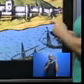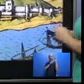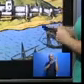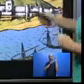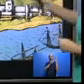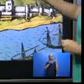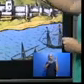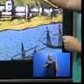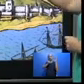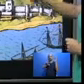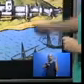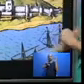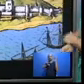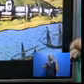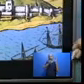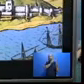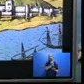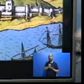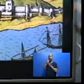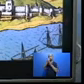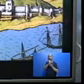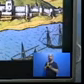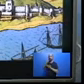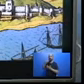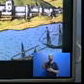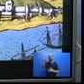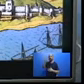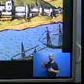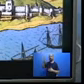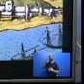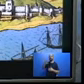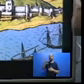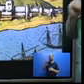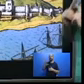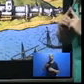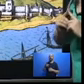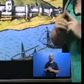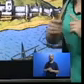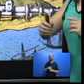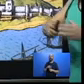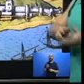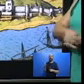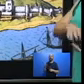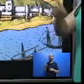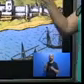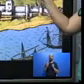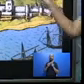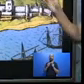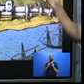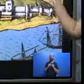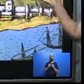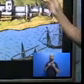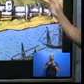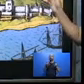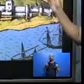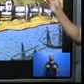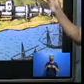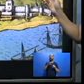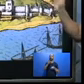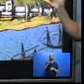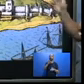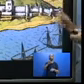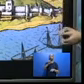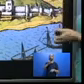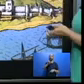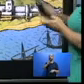carregar para a Europa, eles começaram a construir feitorias. Guardem esse nome que vocês vão precisar para as atividades